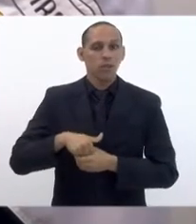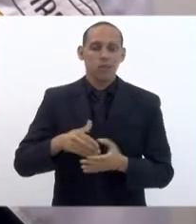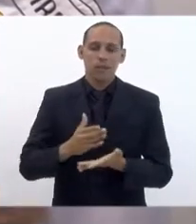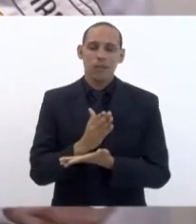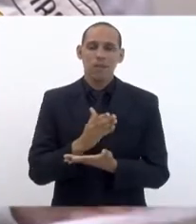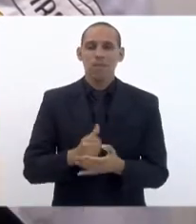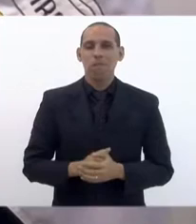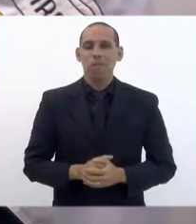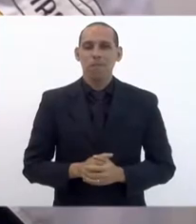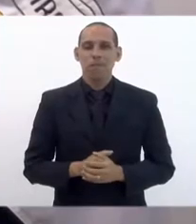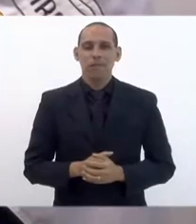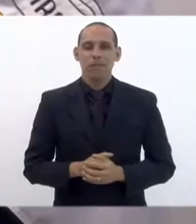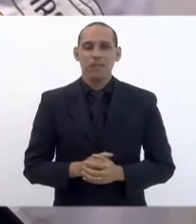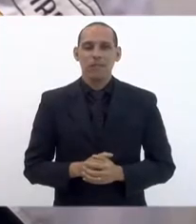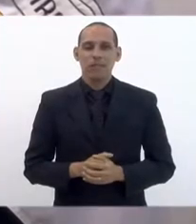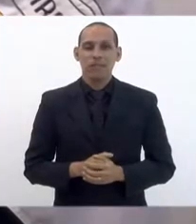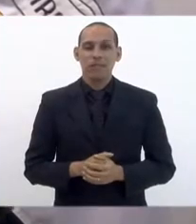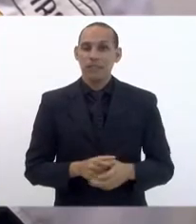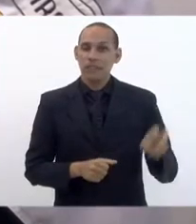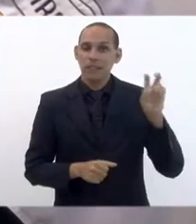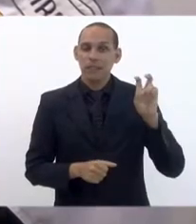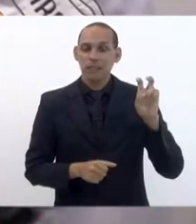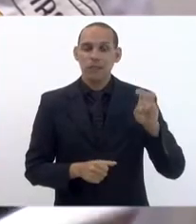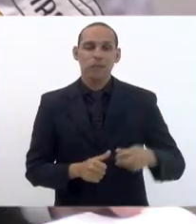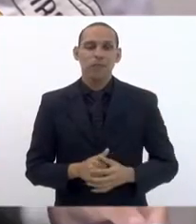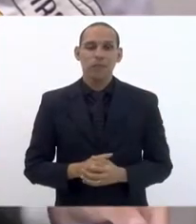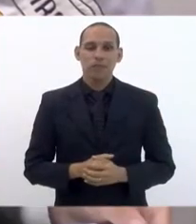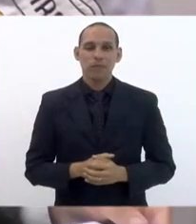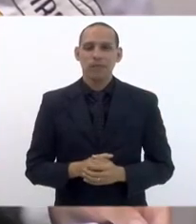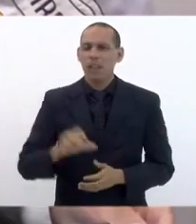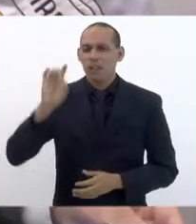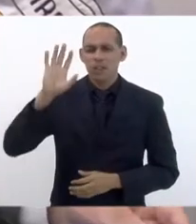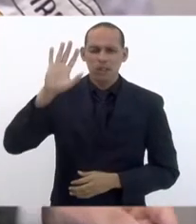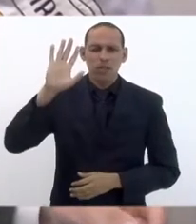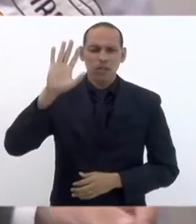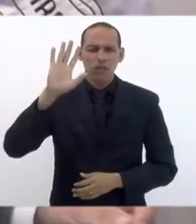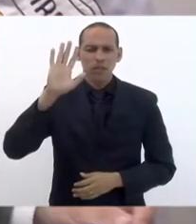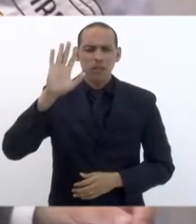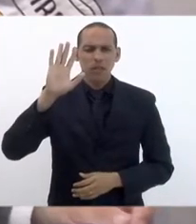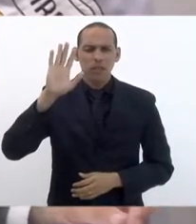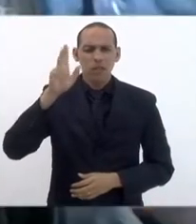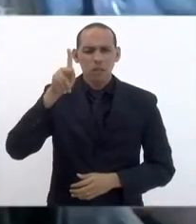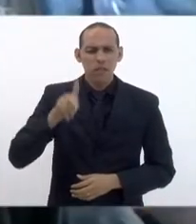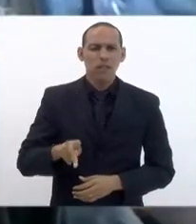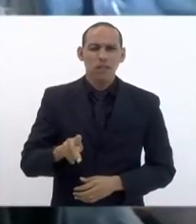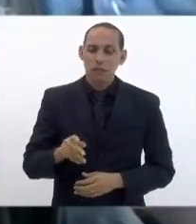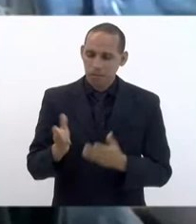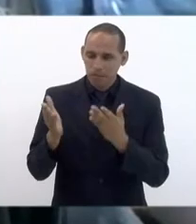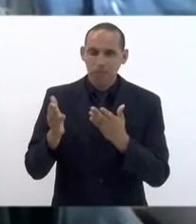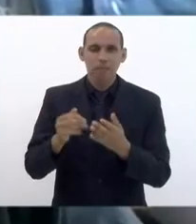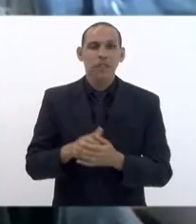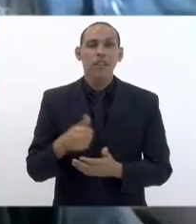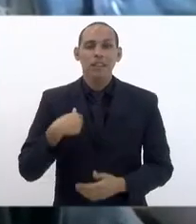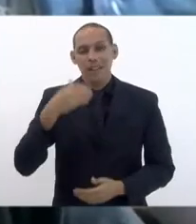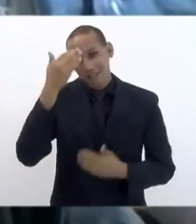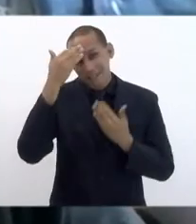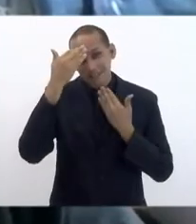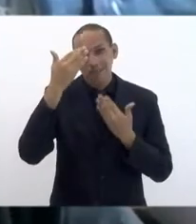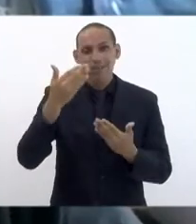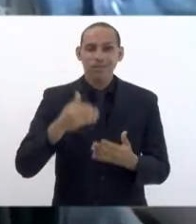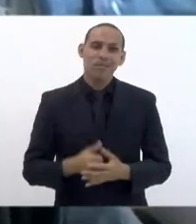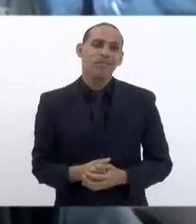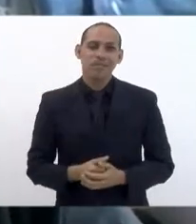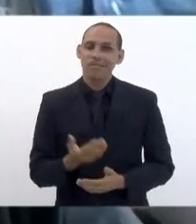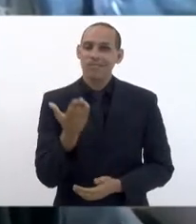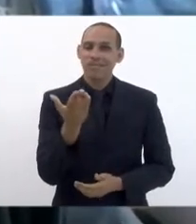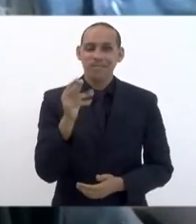aprovado. 5. Eu queria só, o presidente Márcio Pacheco, por favor, queria agradecer a